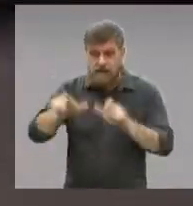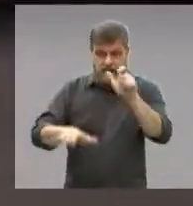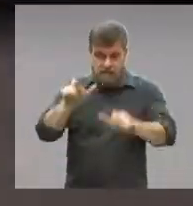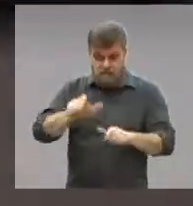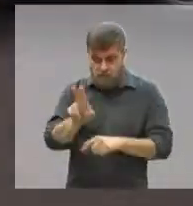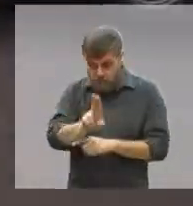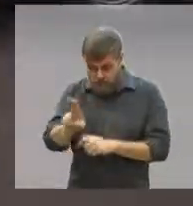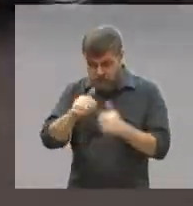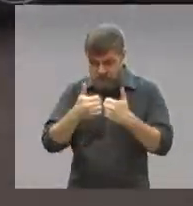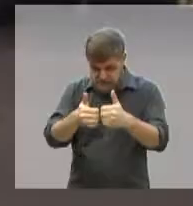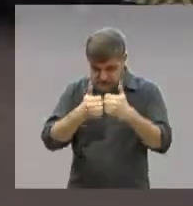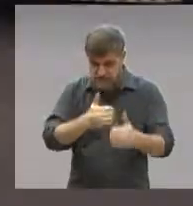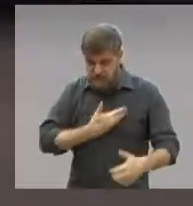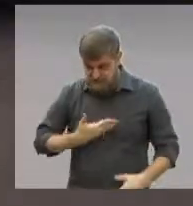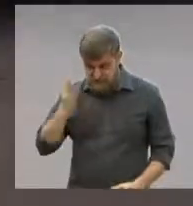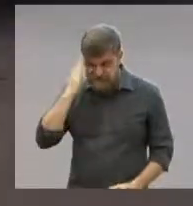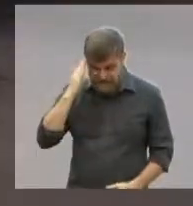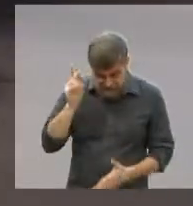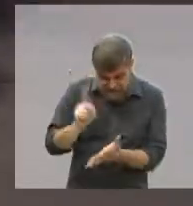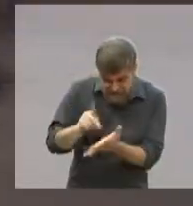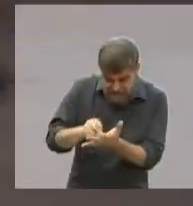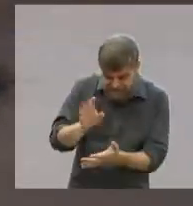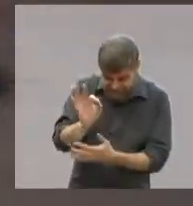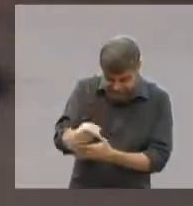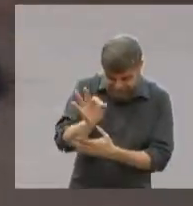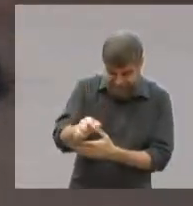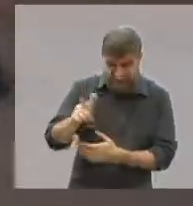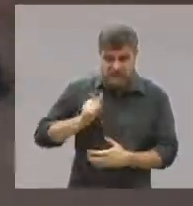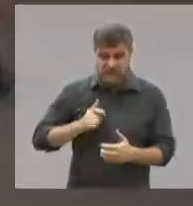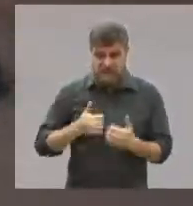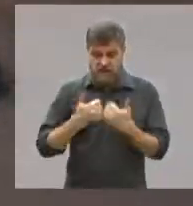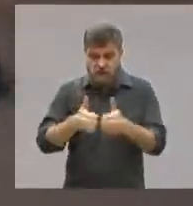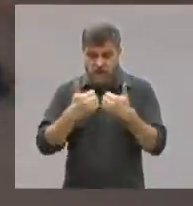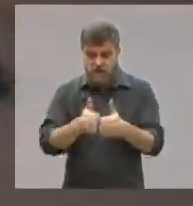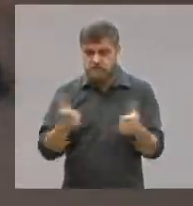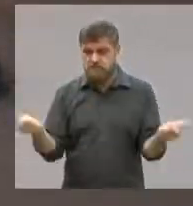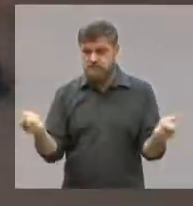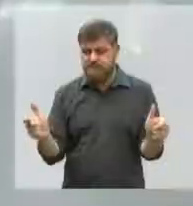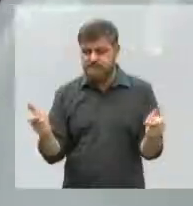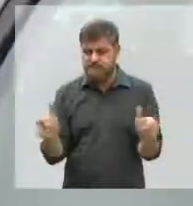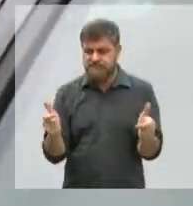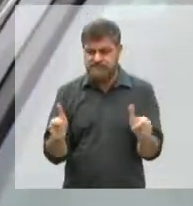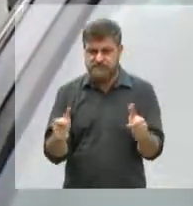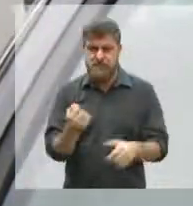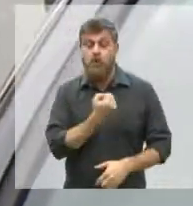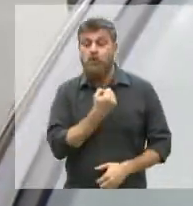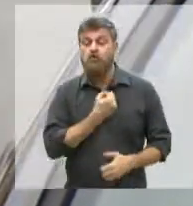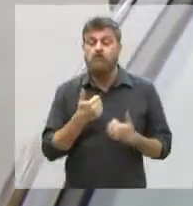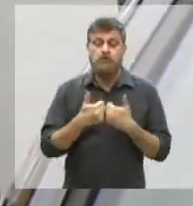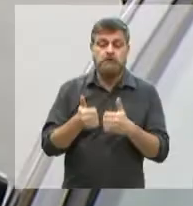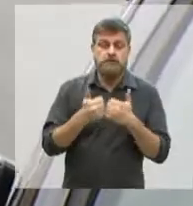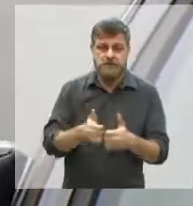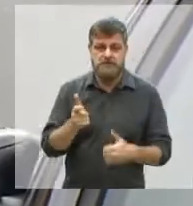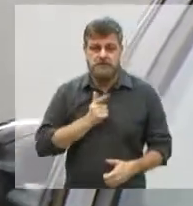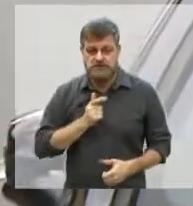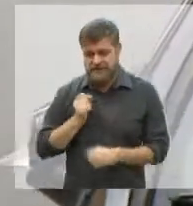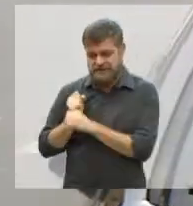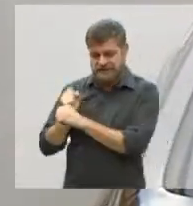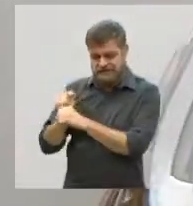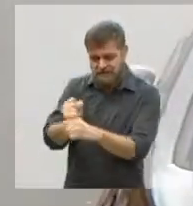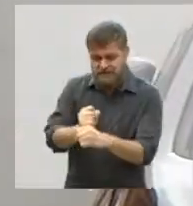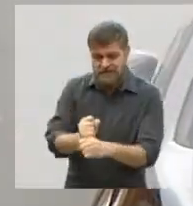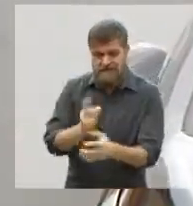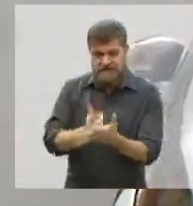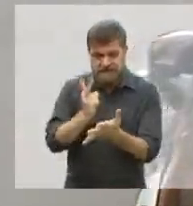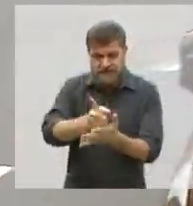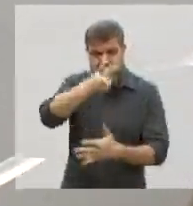estou falando, que não é demagogia. A gente teve uma redução da frota de ônibus na cidade, né? Então, durante vários anos, sob embaixo do nariz